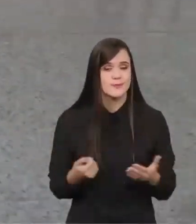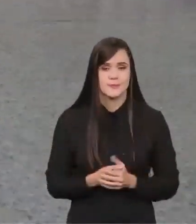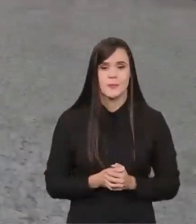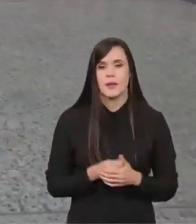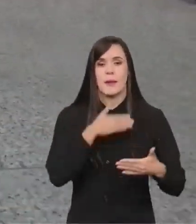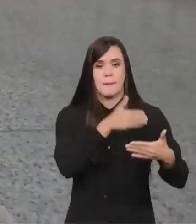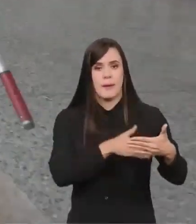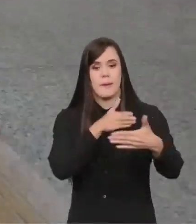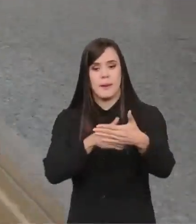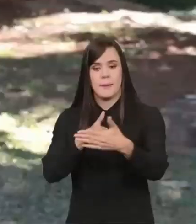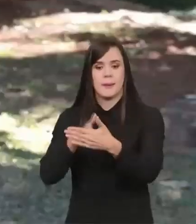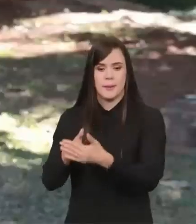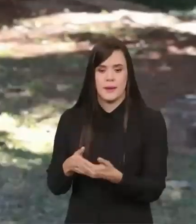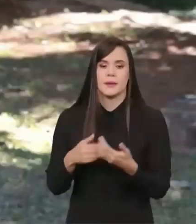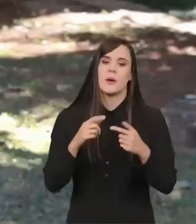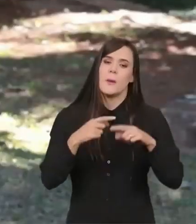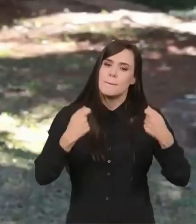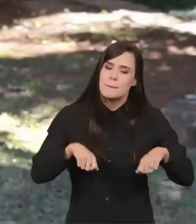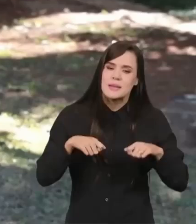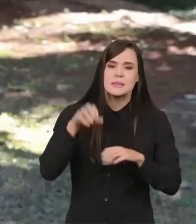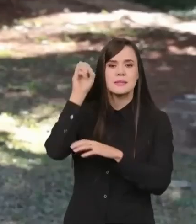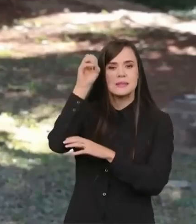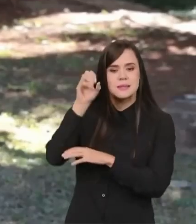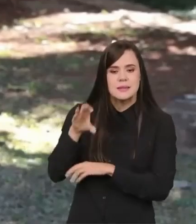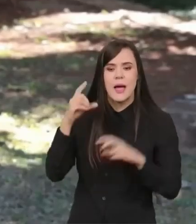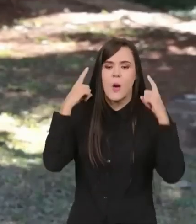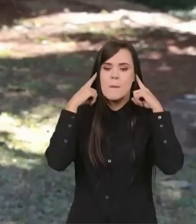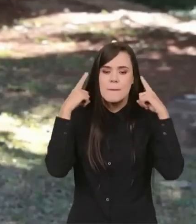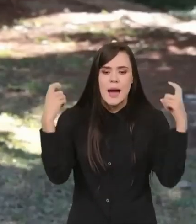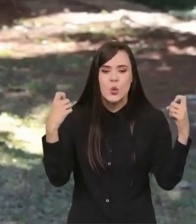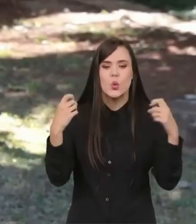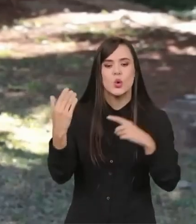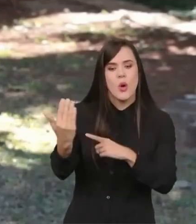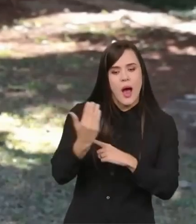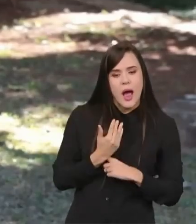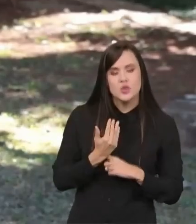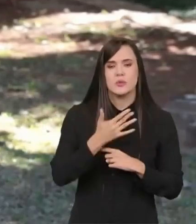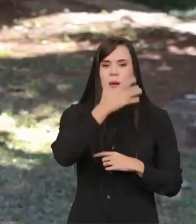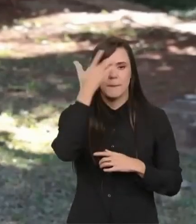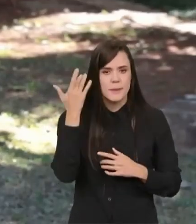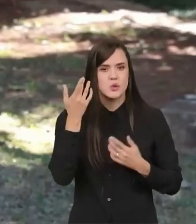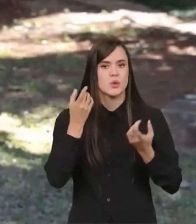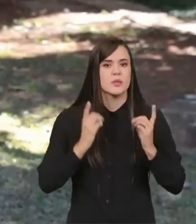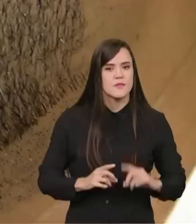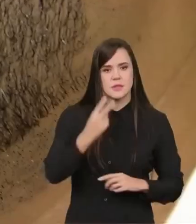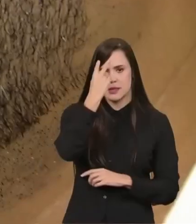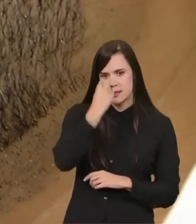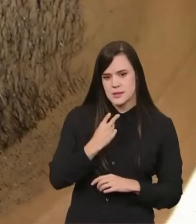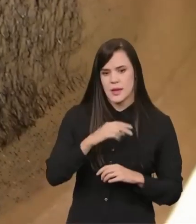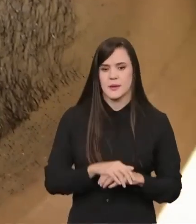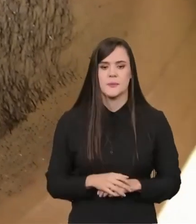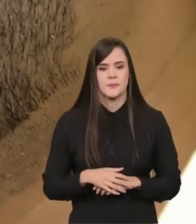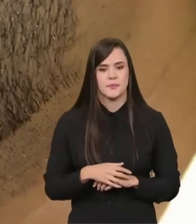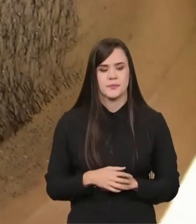inúmeras barreiras que ele vai enfrentar. Então a gente precisa de sinais sonoros, né, e outras coisas que vão auxiliar as pessoas com deficiência visual. Veja